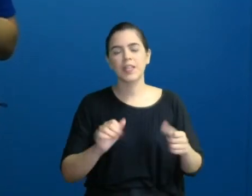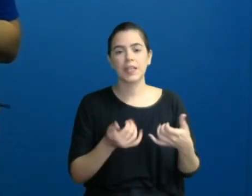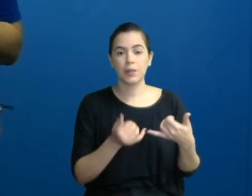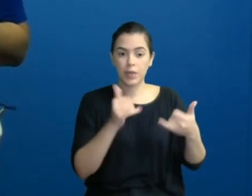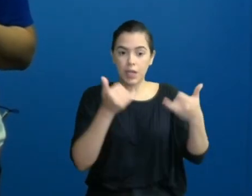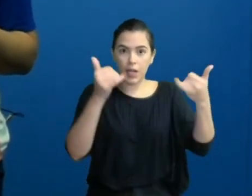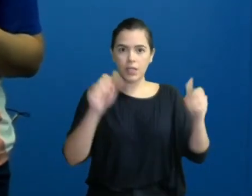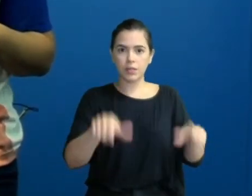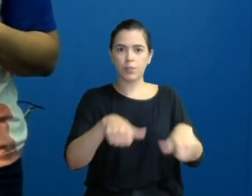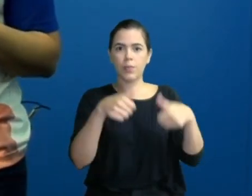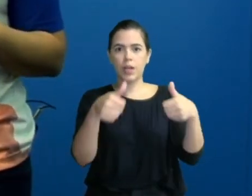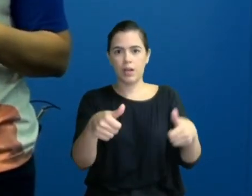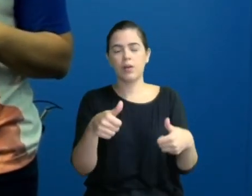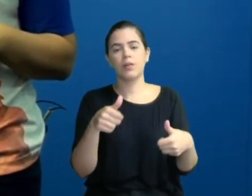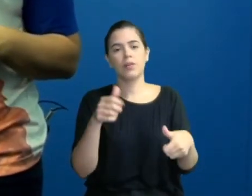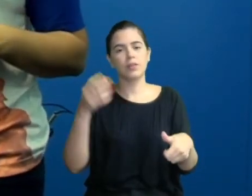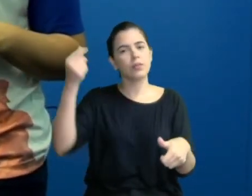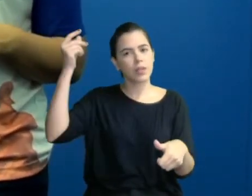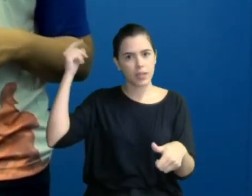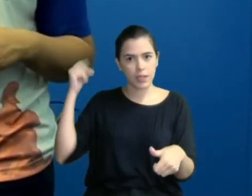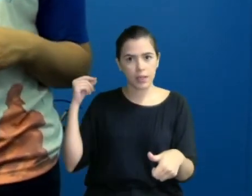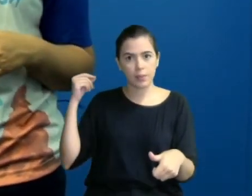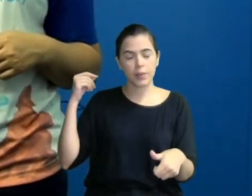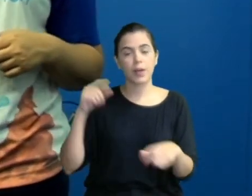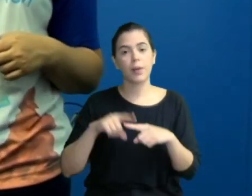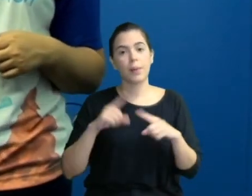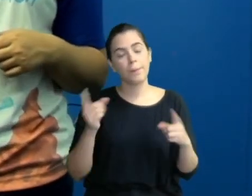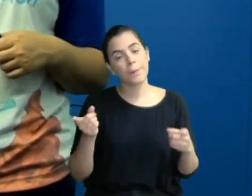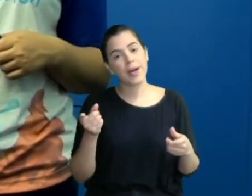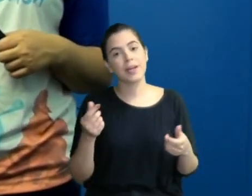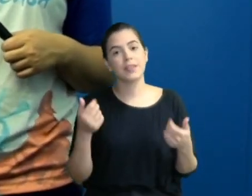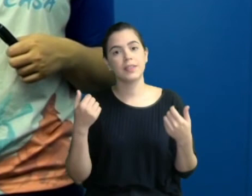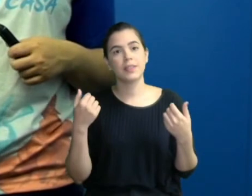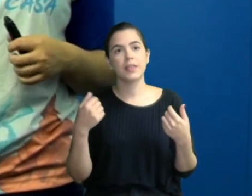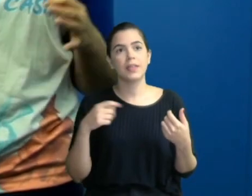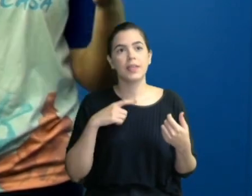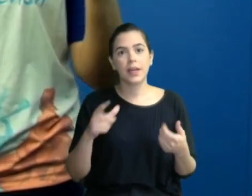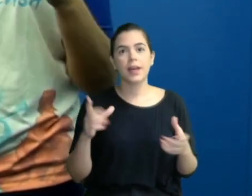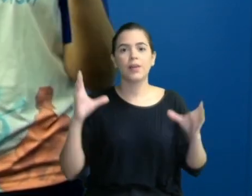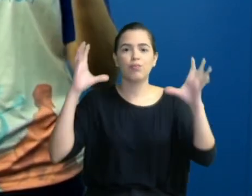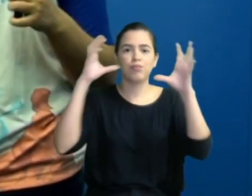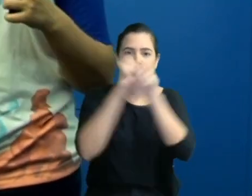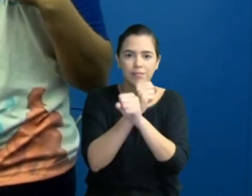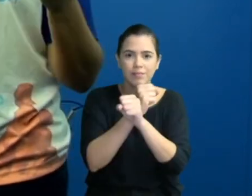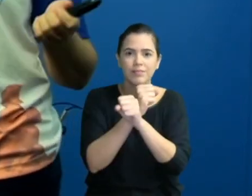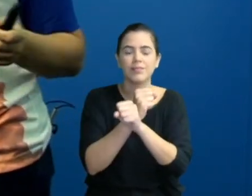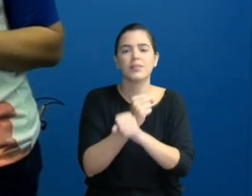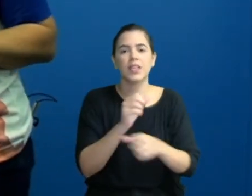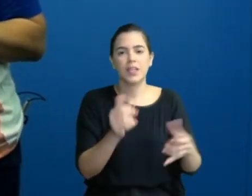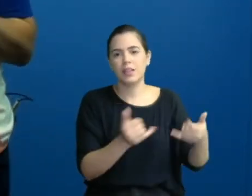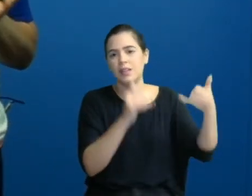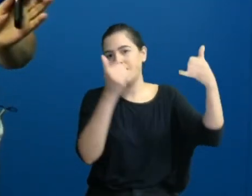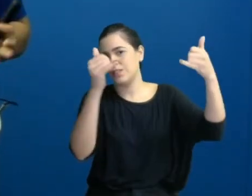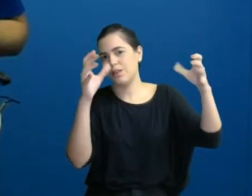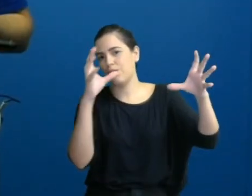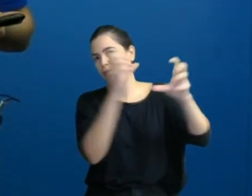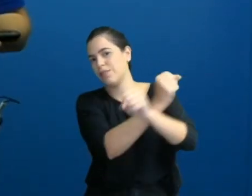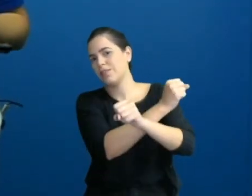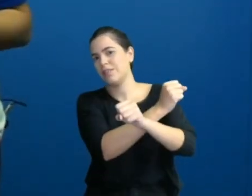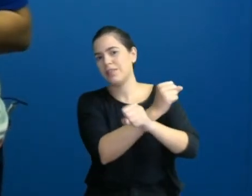elétrico melhor, né, do que nessa época. Contudo, existem ainda muitos apagões, né? porque puxa muita energia, enfim.